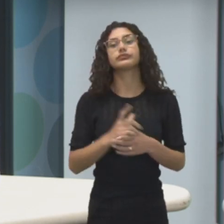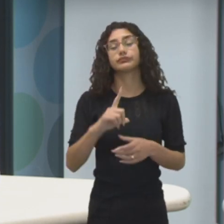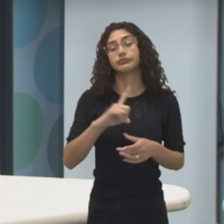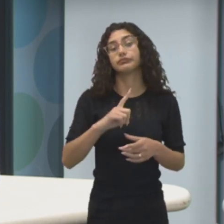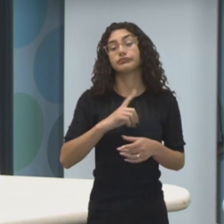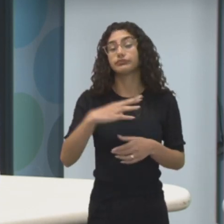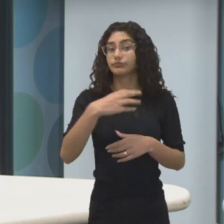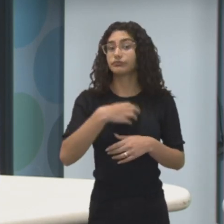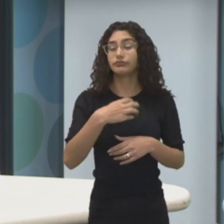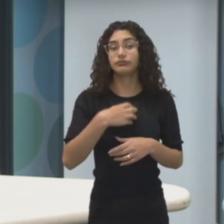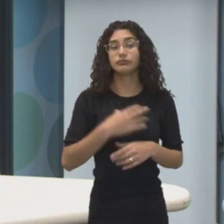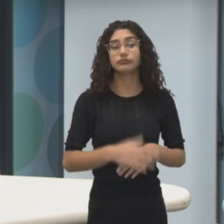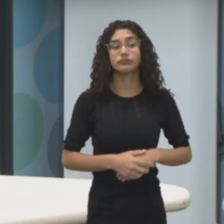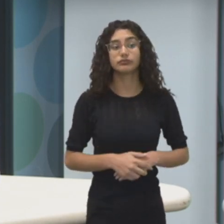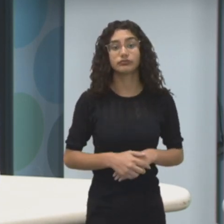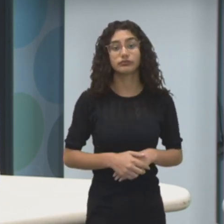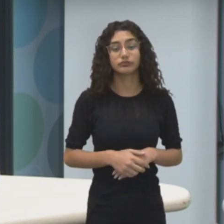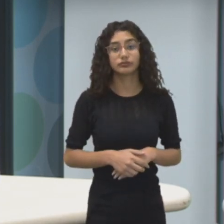potencial.